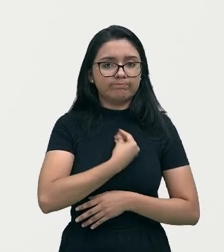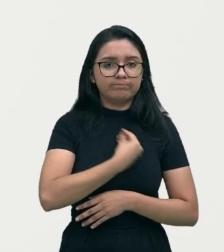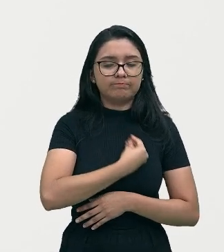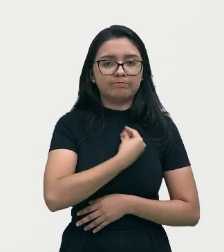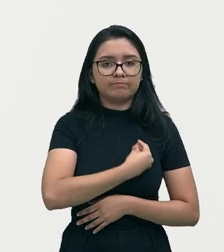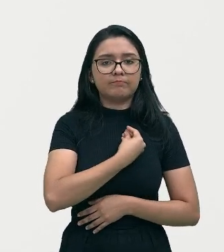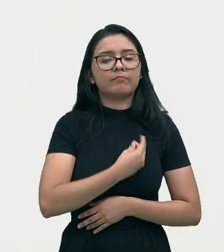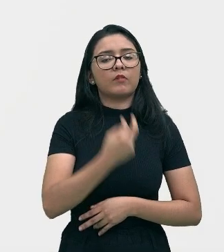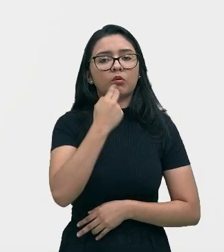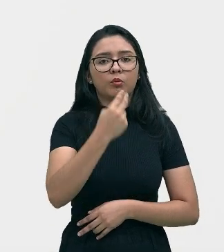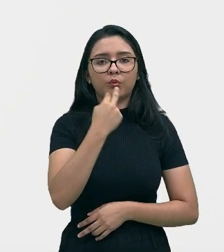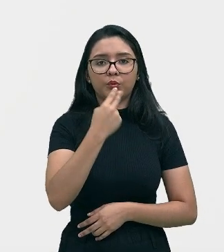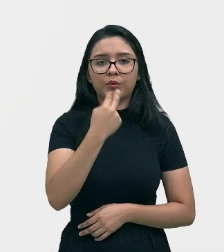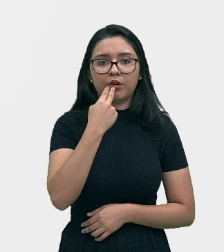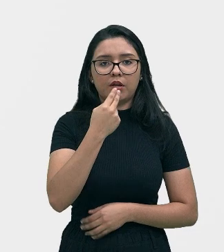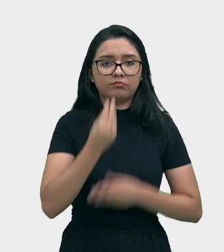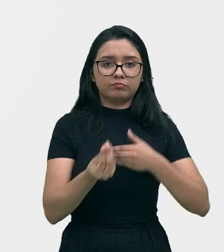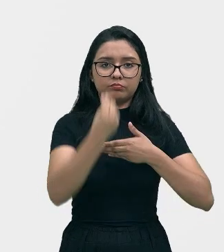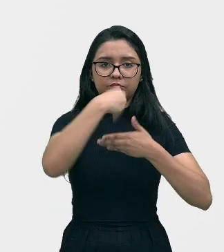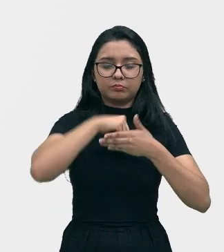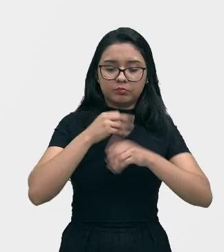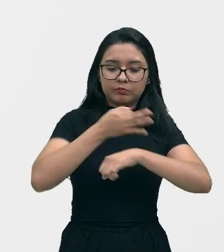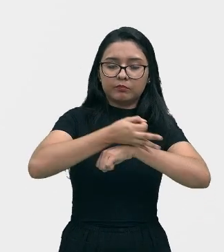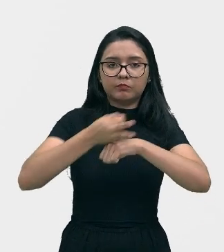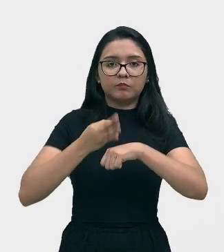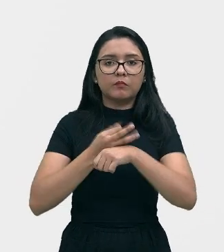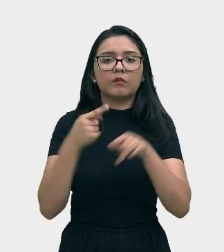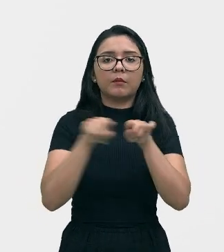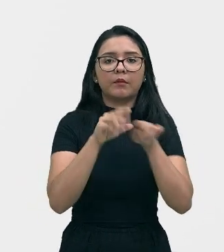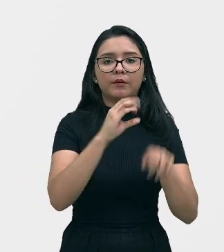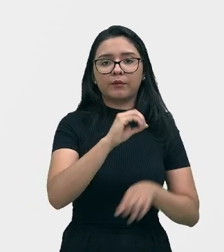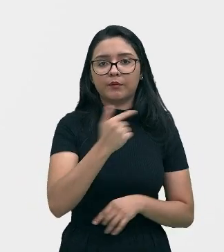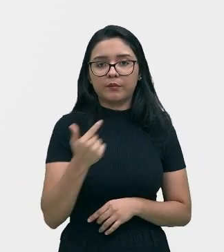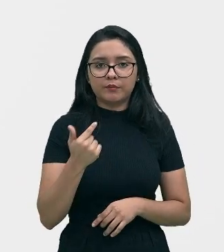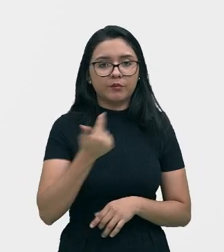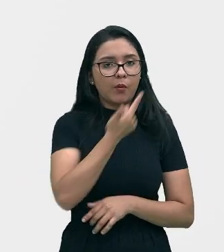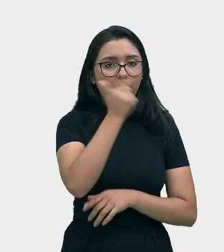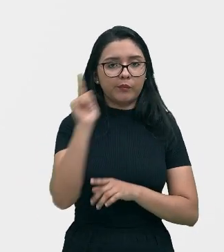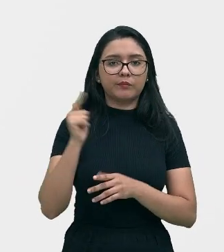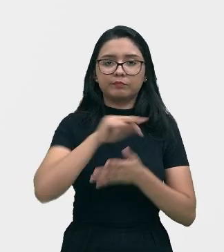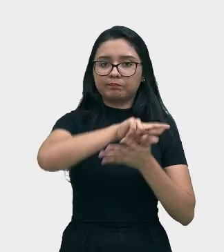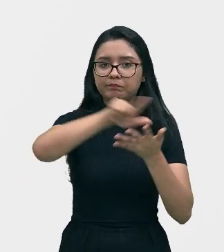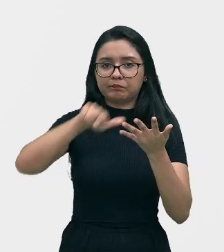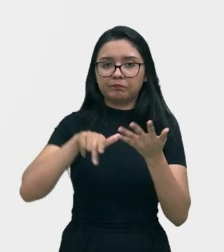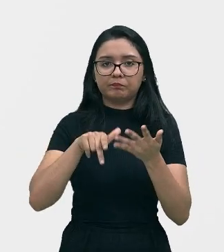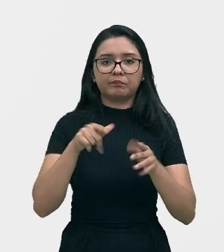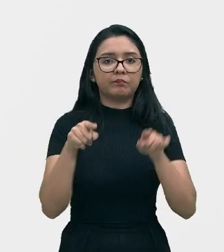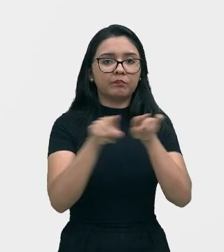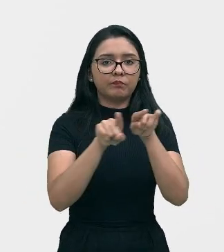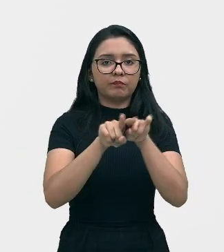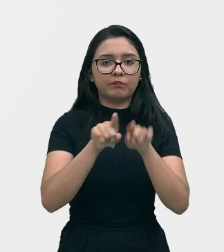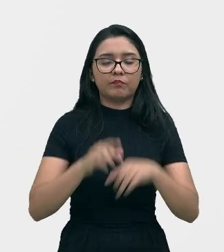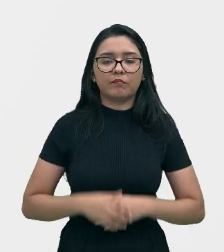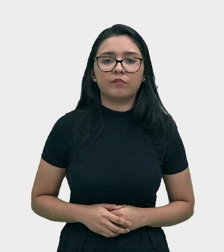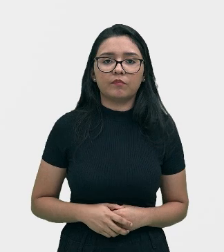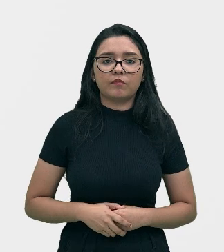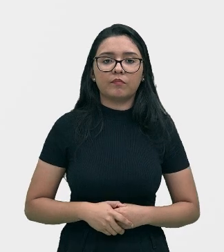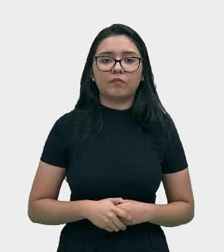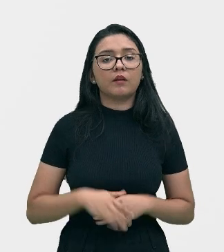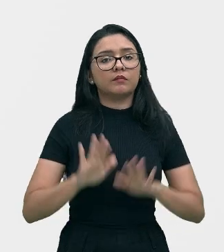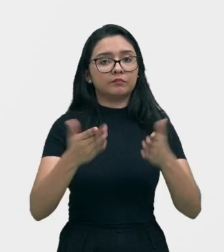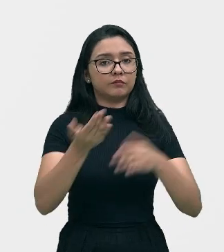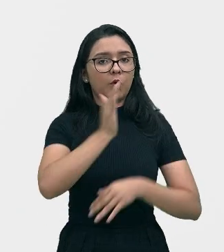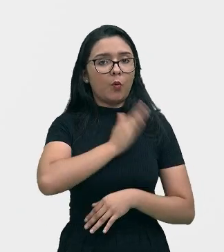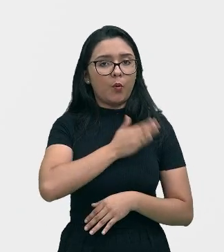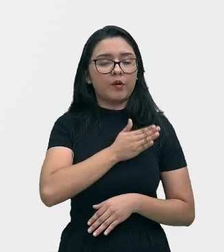os nutrientes todos chegando nas nossas células, o oxigênio, entre outras coisas também, tá? Então, esse é o coração que a gente